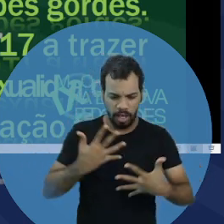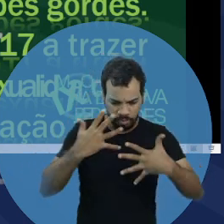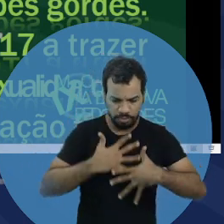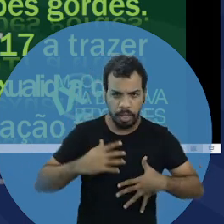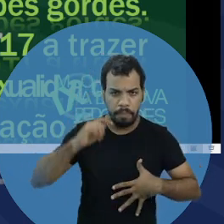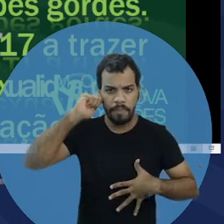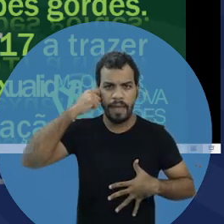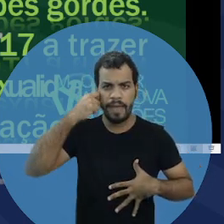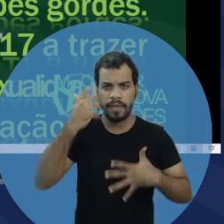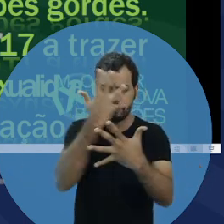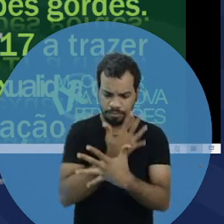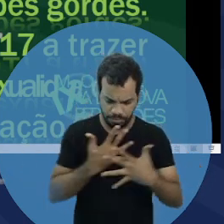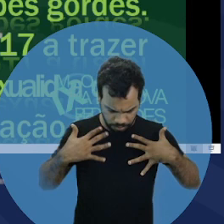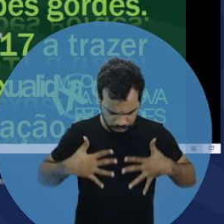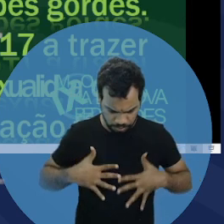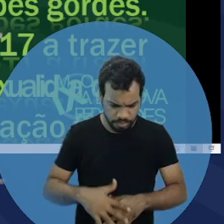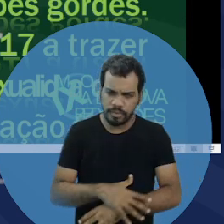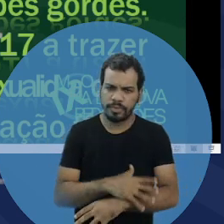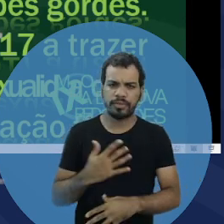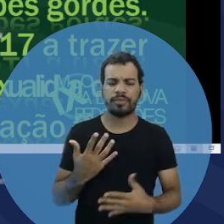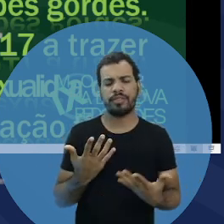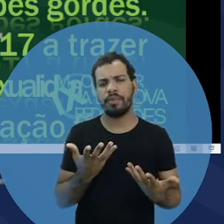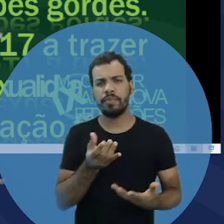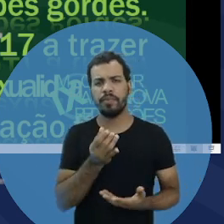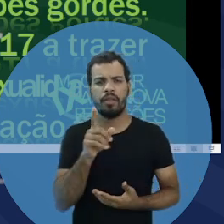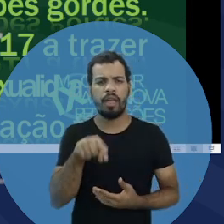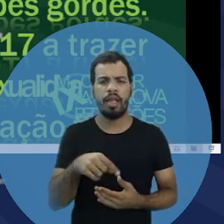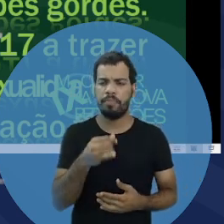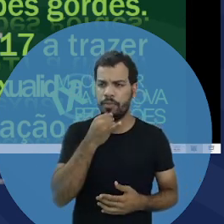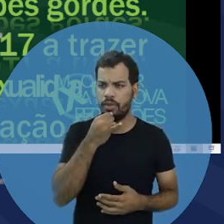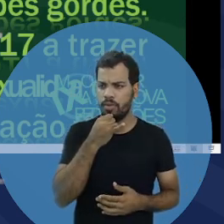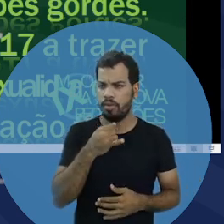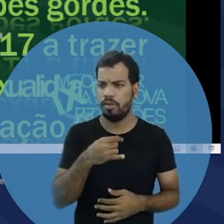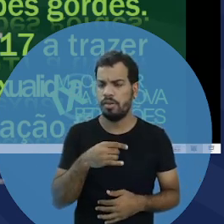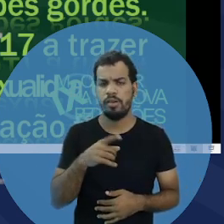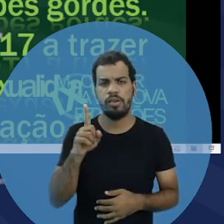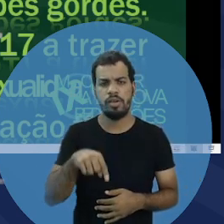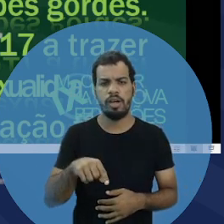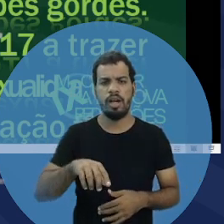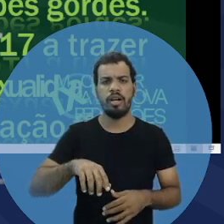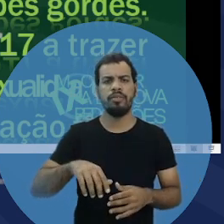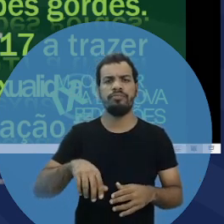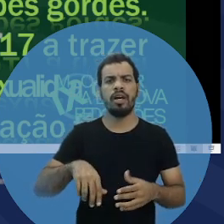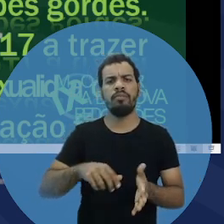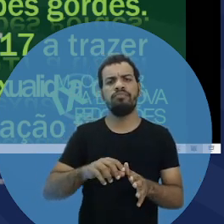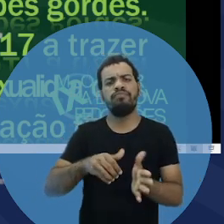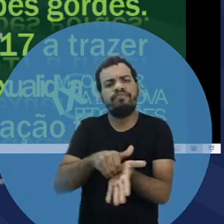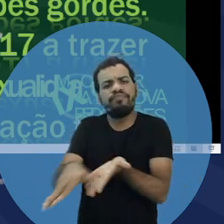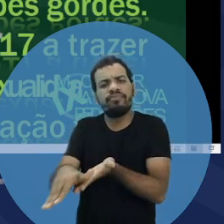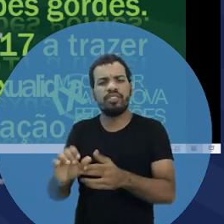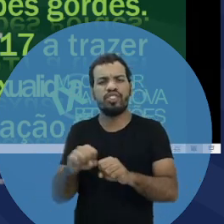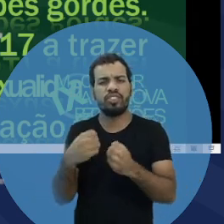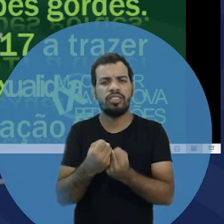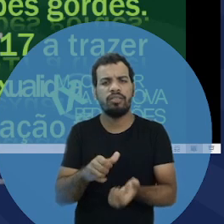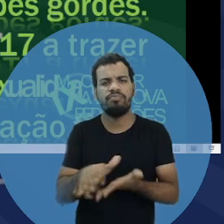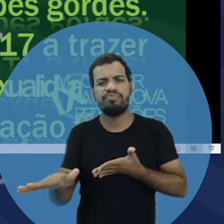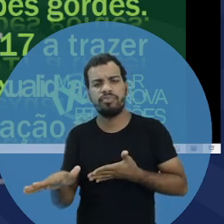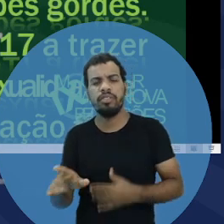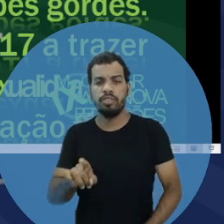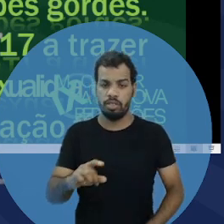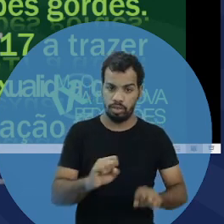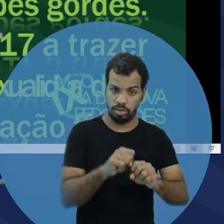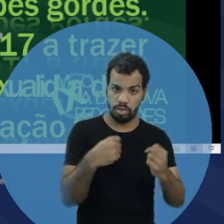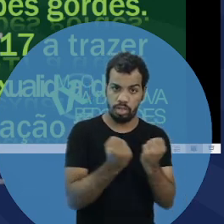são, vamos dizer, são excluídas na nossa sociedade, né? Então, a gente tem uma sociedade que